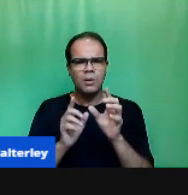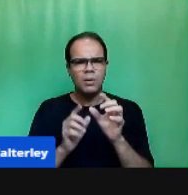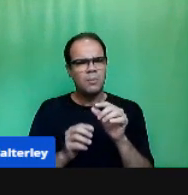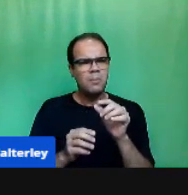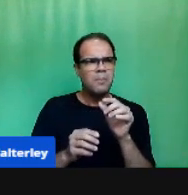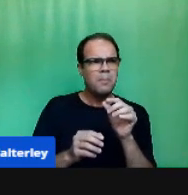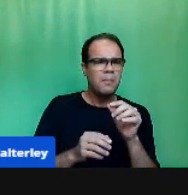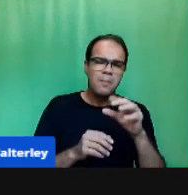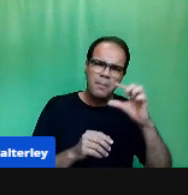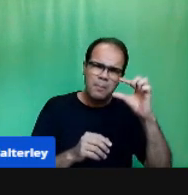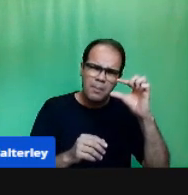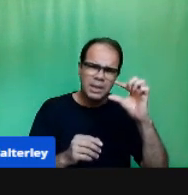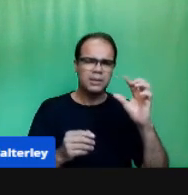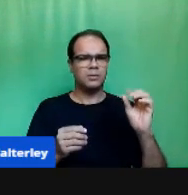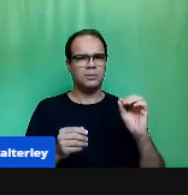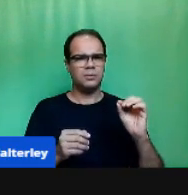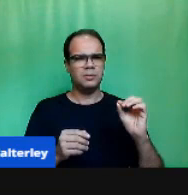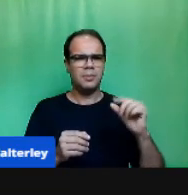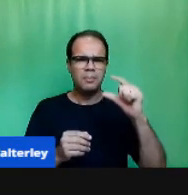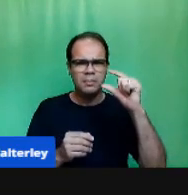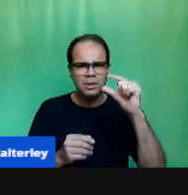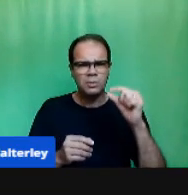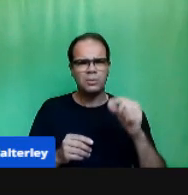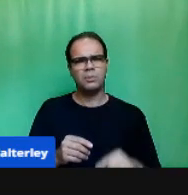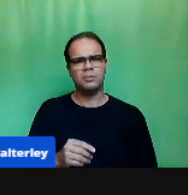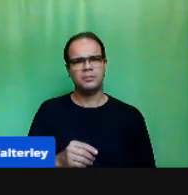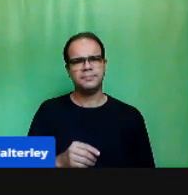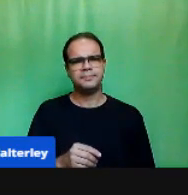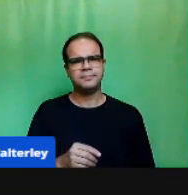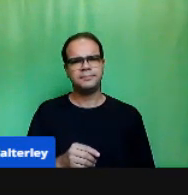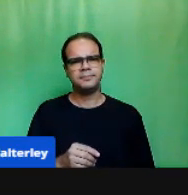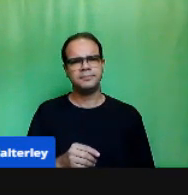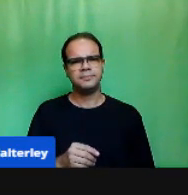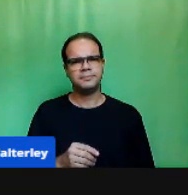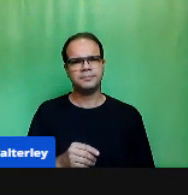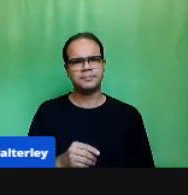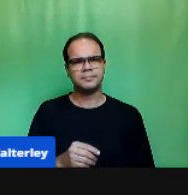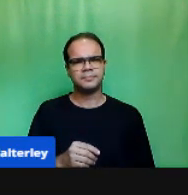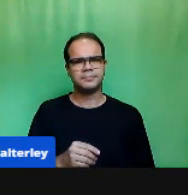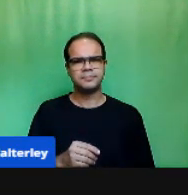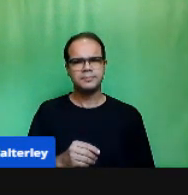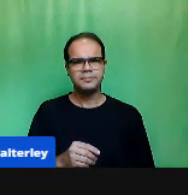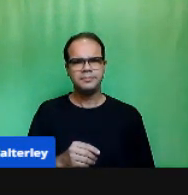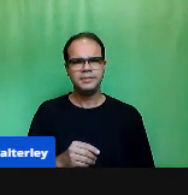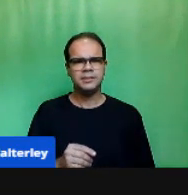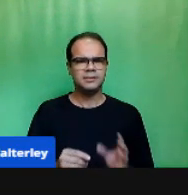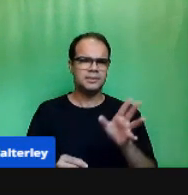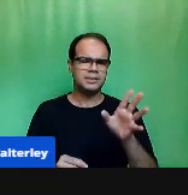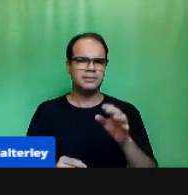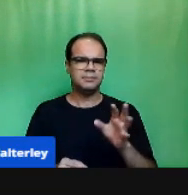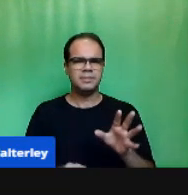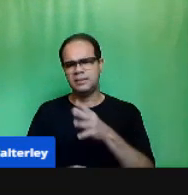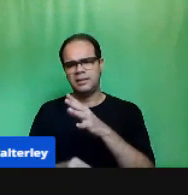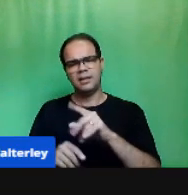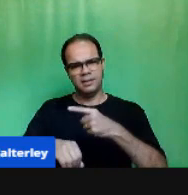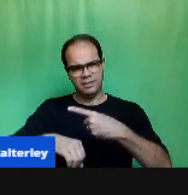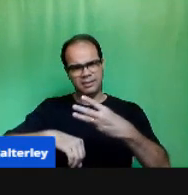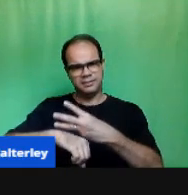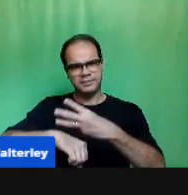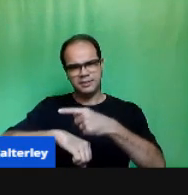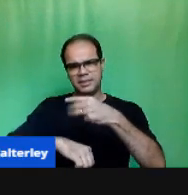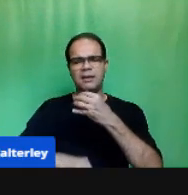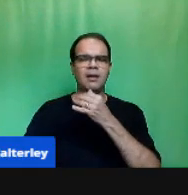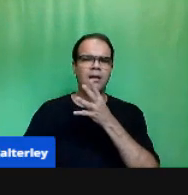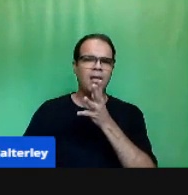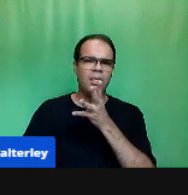a ferramenta a nosso favor, sim, mas também em prazos que não sejam tão longos, né?